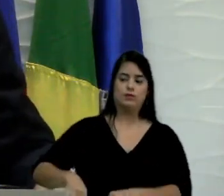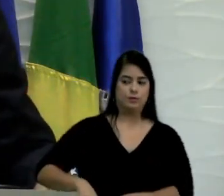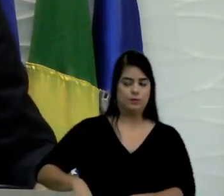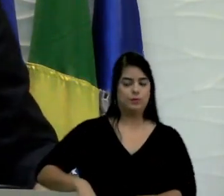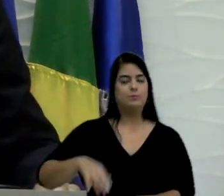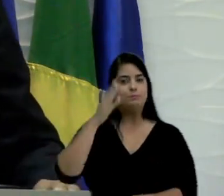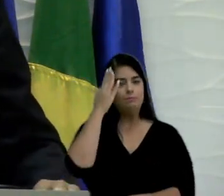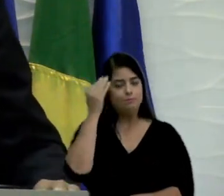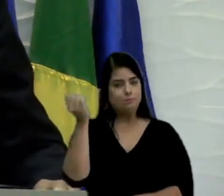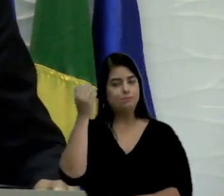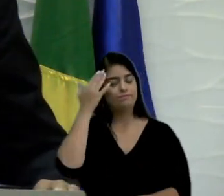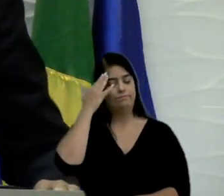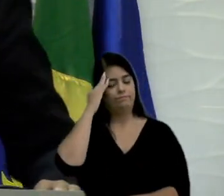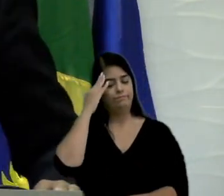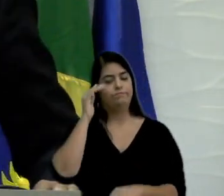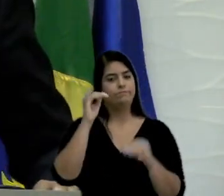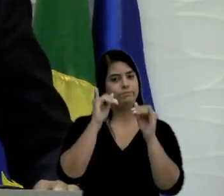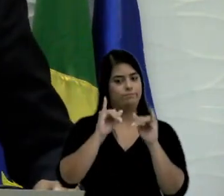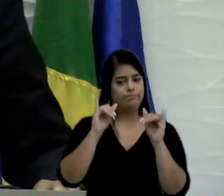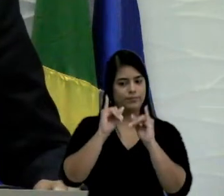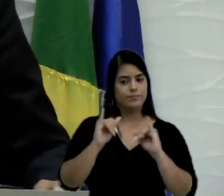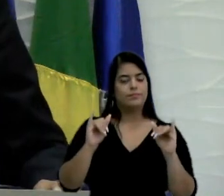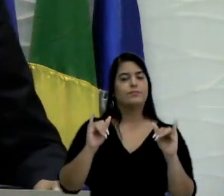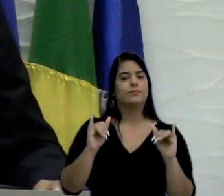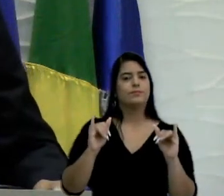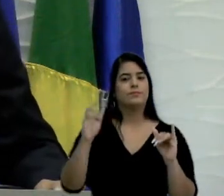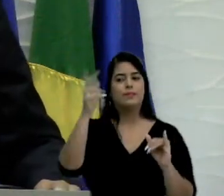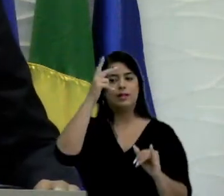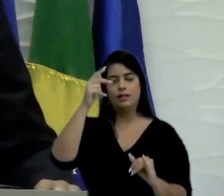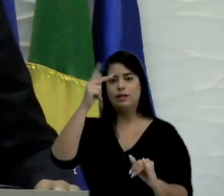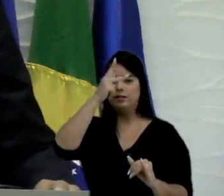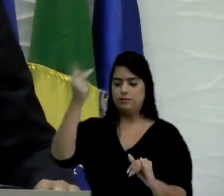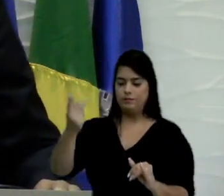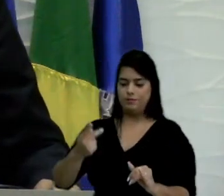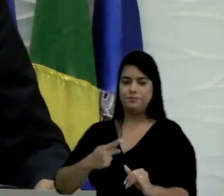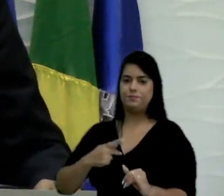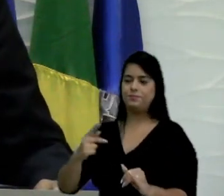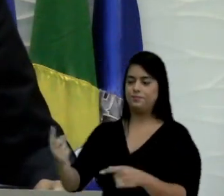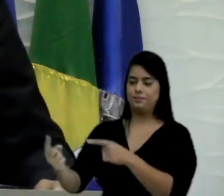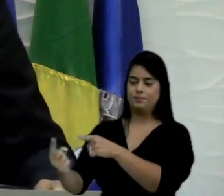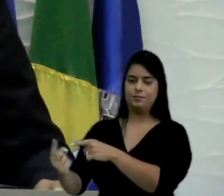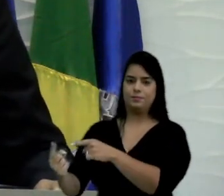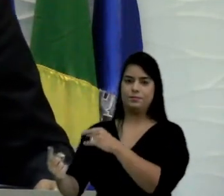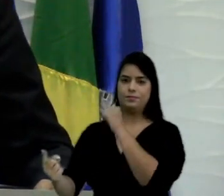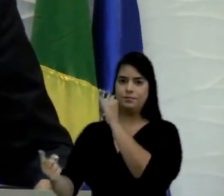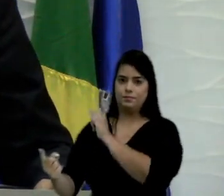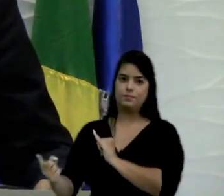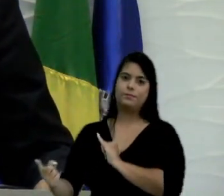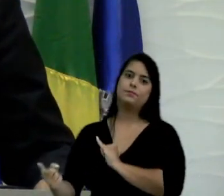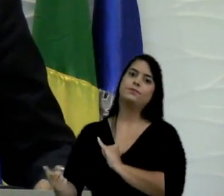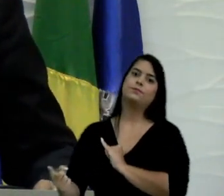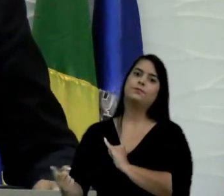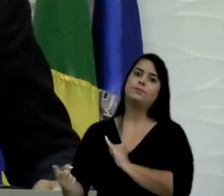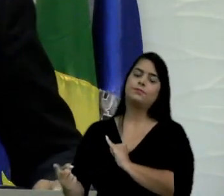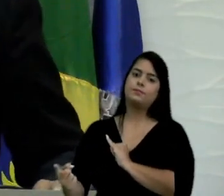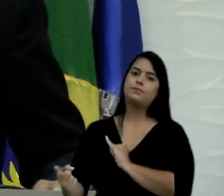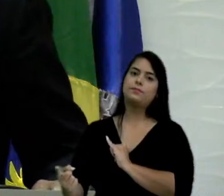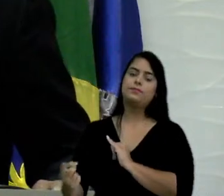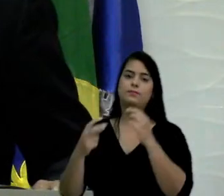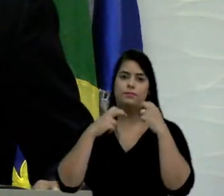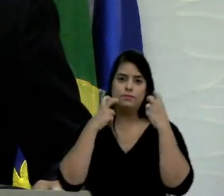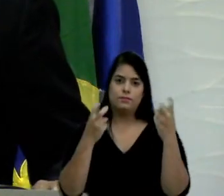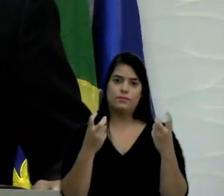sabe o que eu tô dizendo aqui que foi eles mesmos que pediram para eu ter a voz aqui na casa